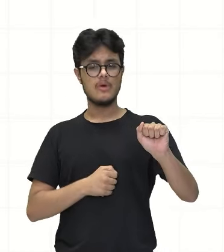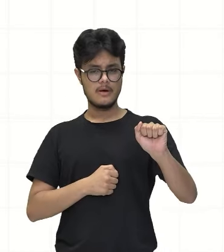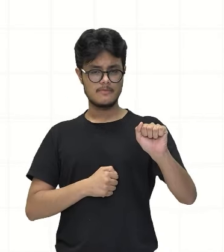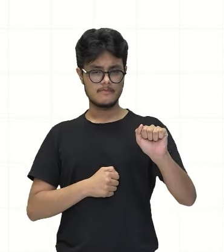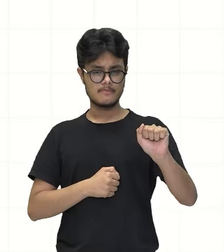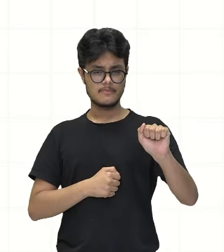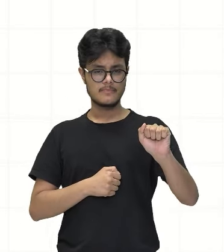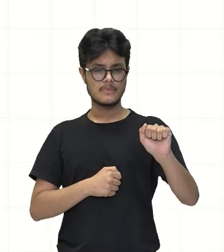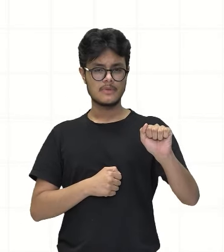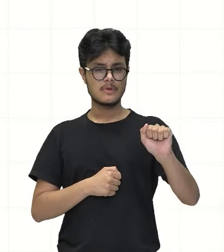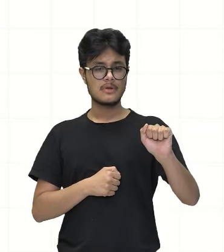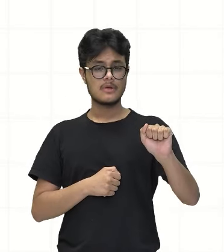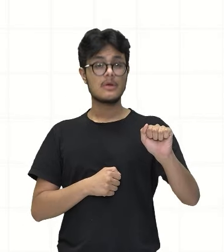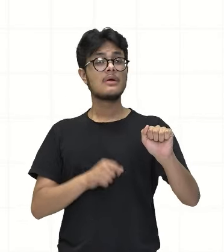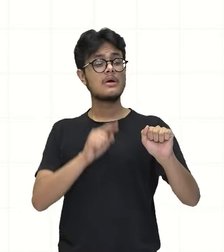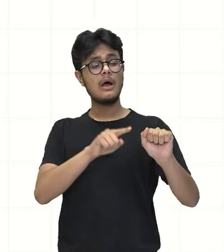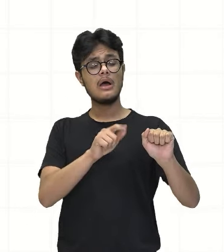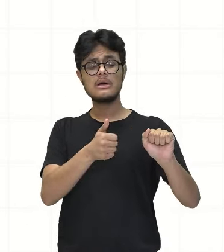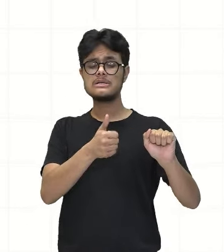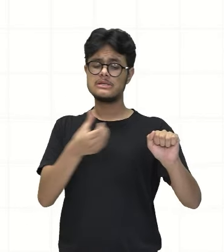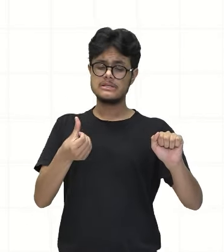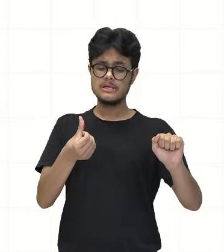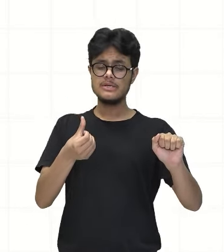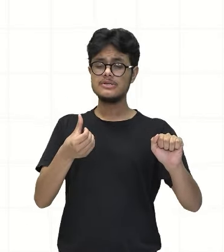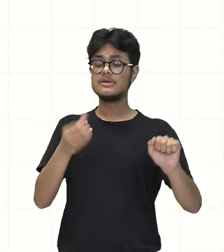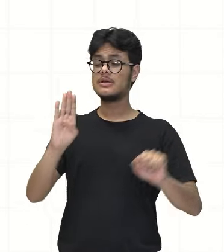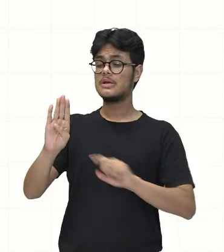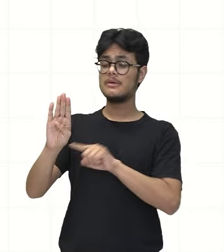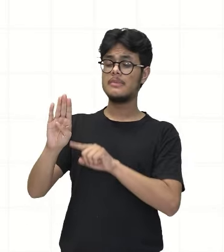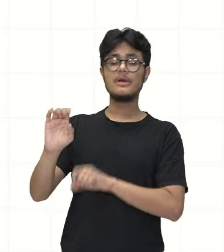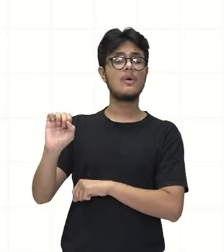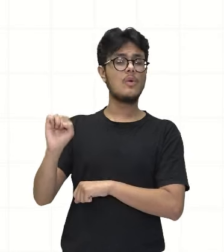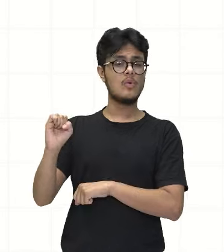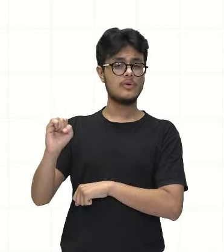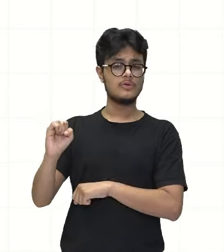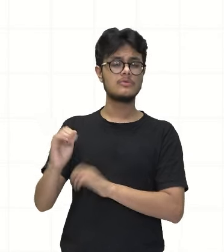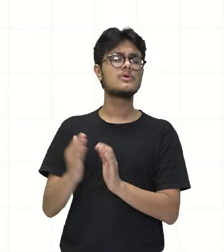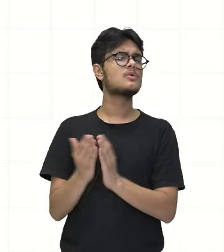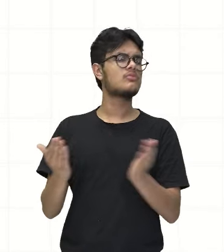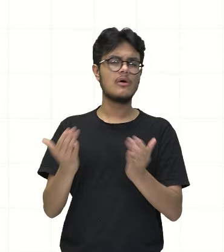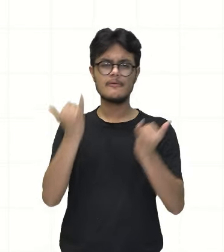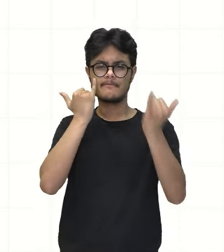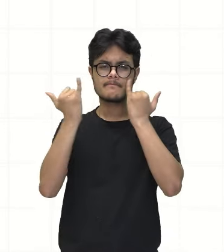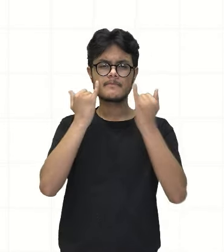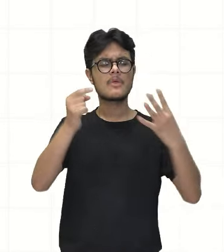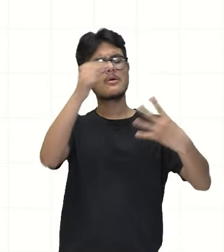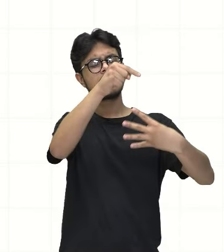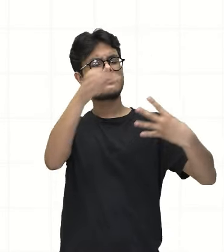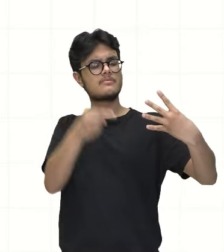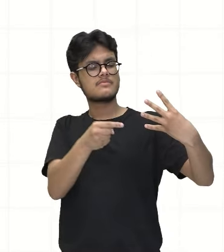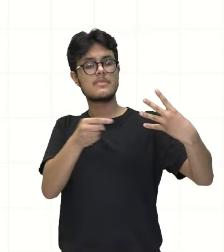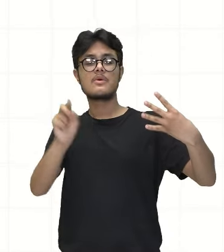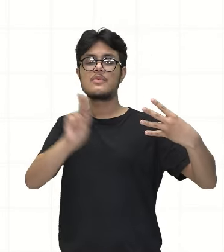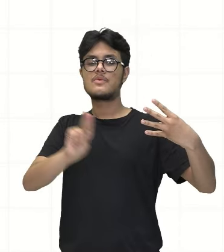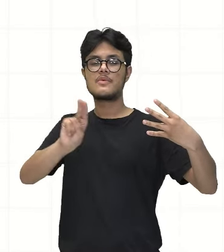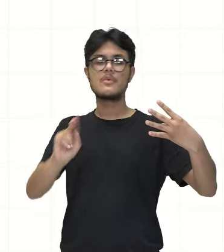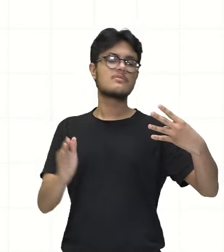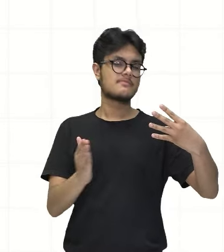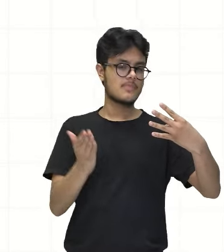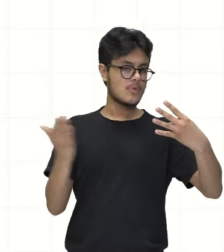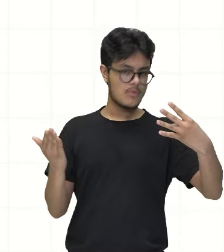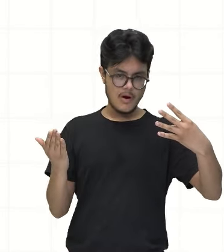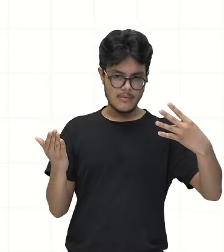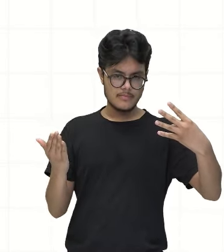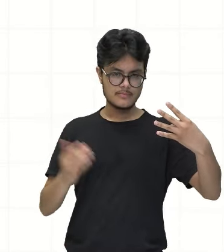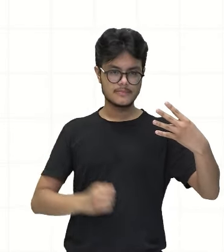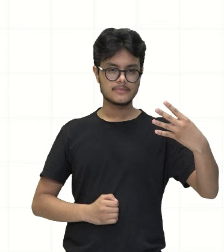que é 8, e ele pede as projeções. Então, eu posso utilizar qual das fórmulas a seguir aí, né, dessas